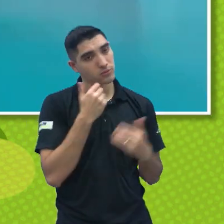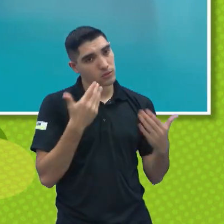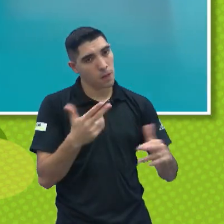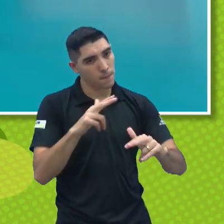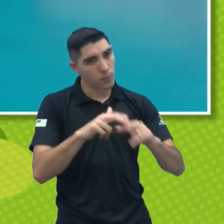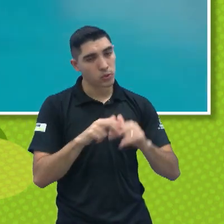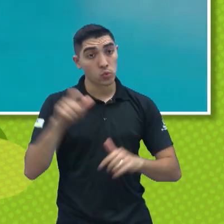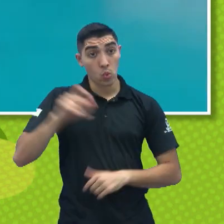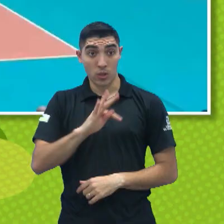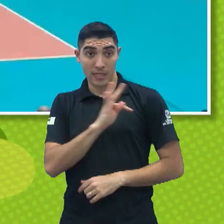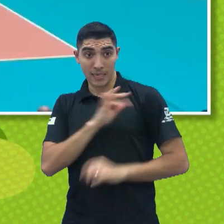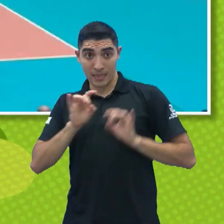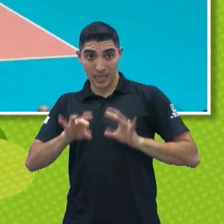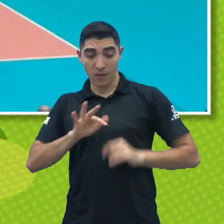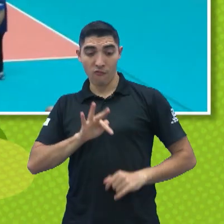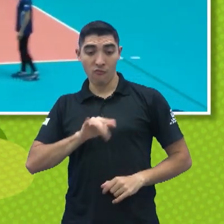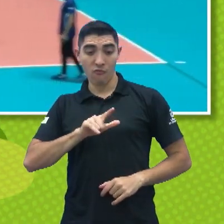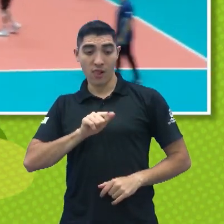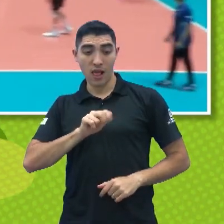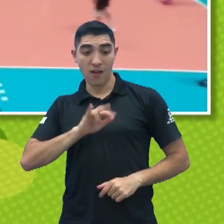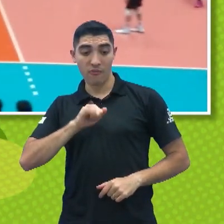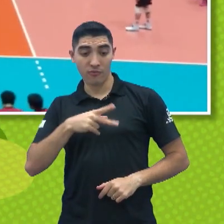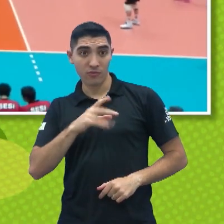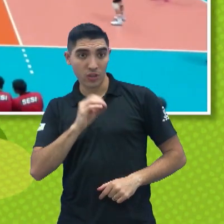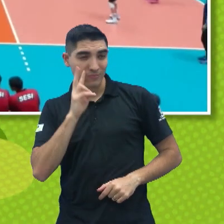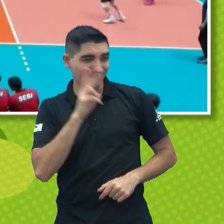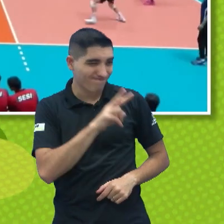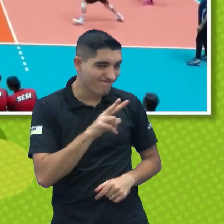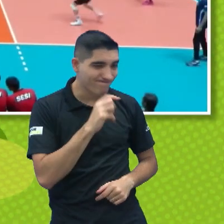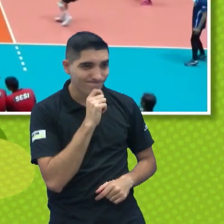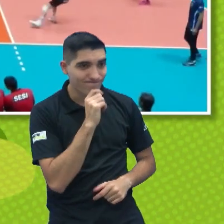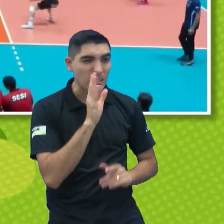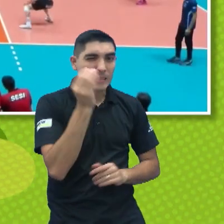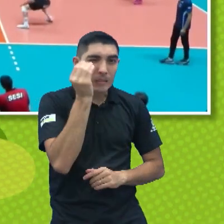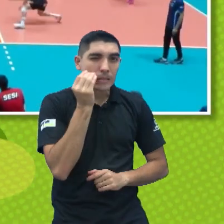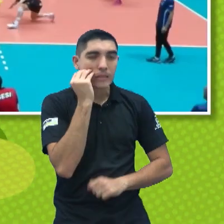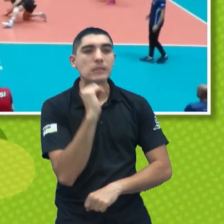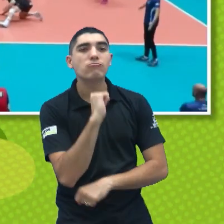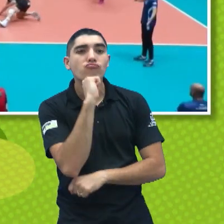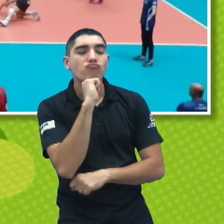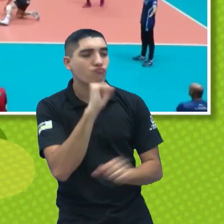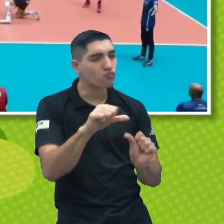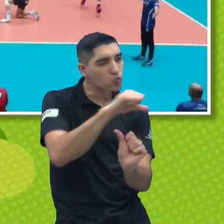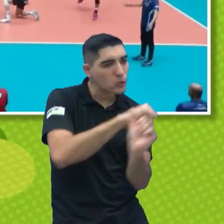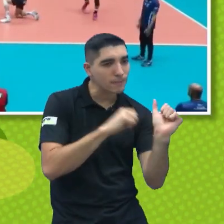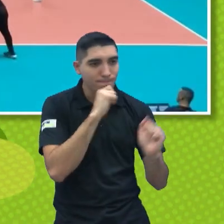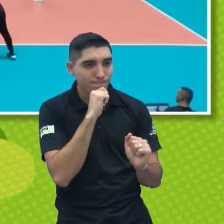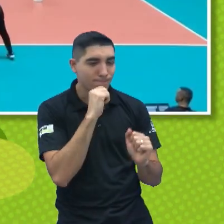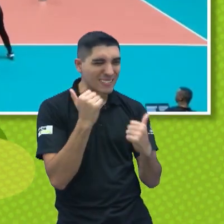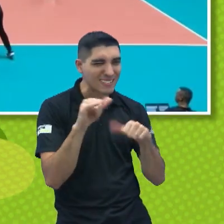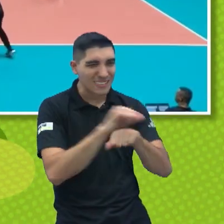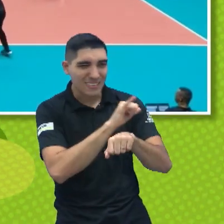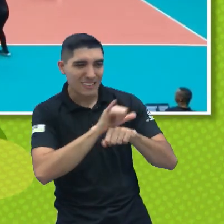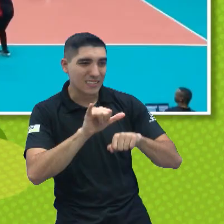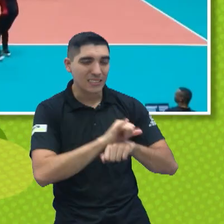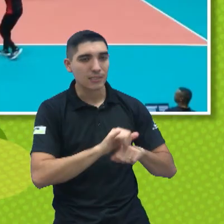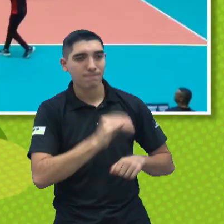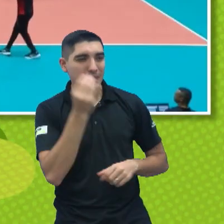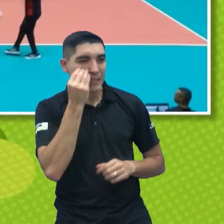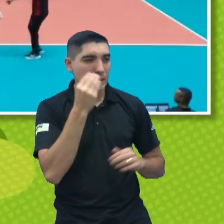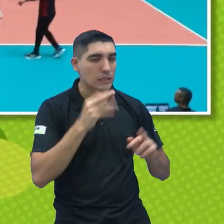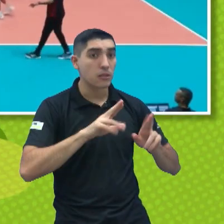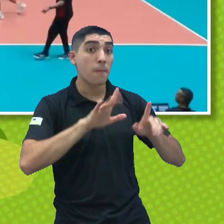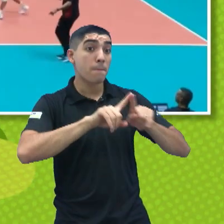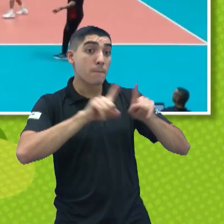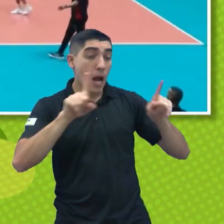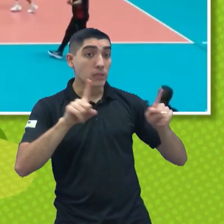vai observar mais o elenco, ele tentou rodar bastante a equipe, encontrar alternativas e soluções, mas o fato de ter conseguido ganhar